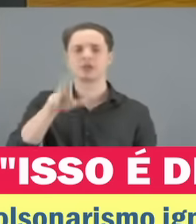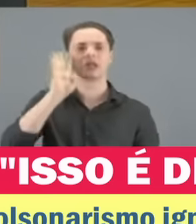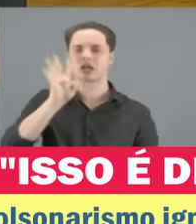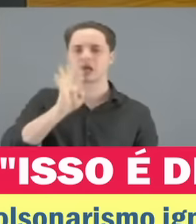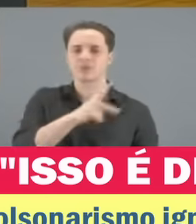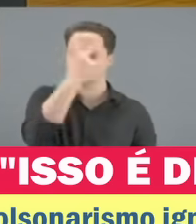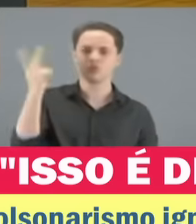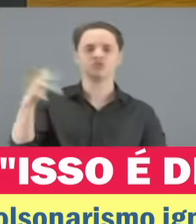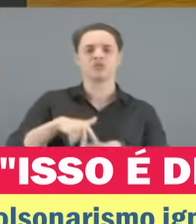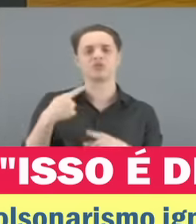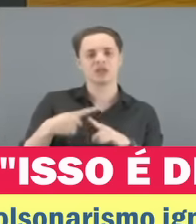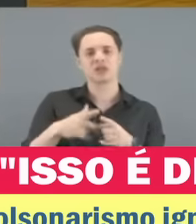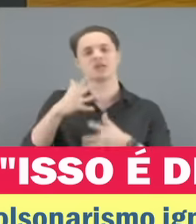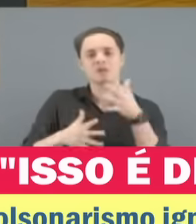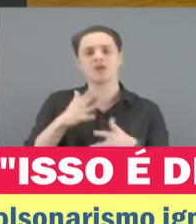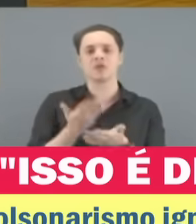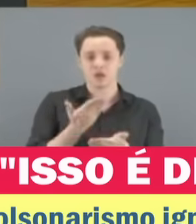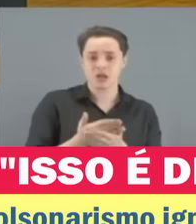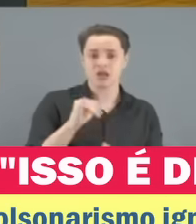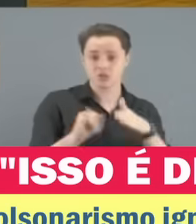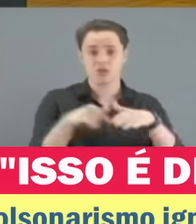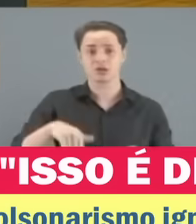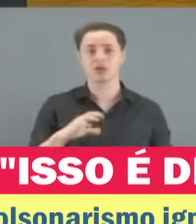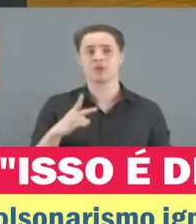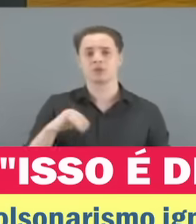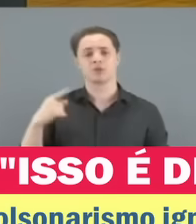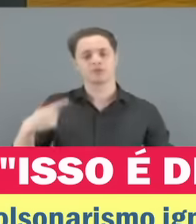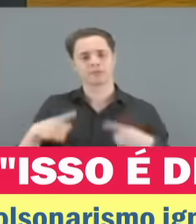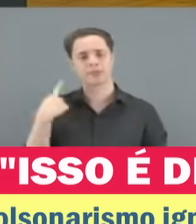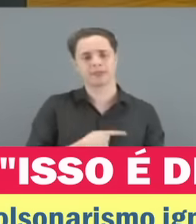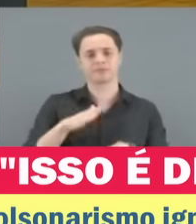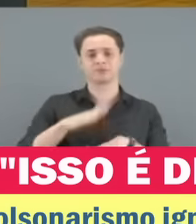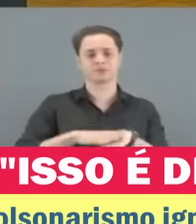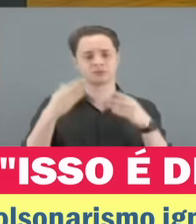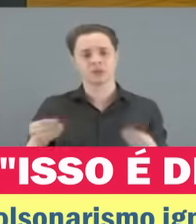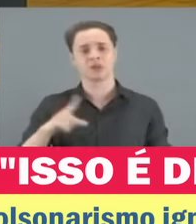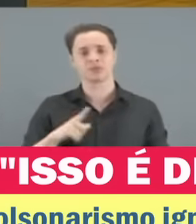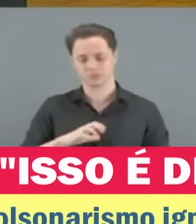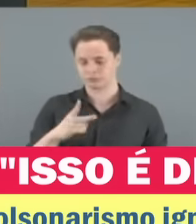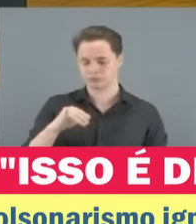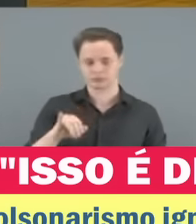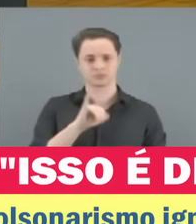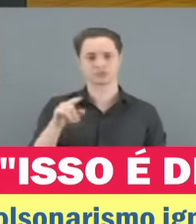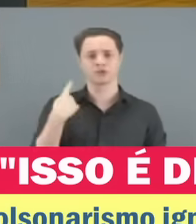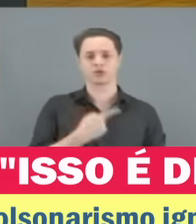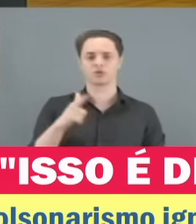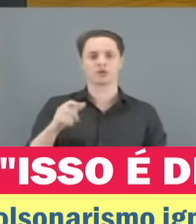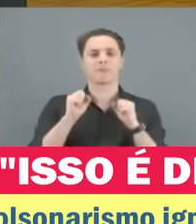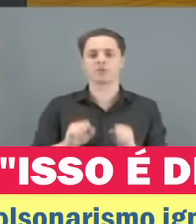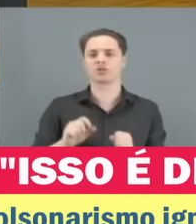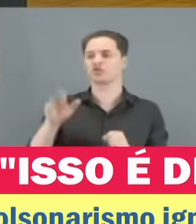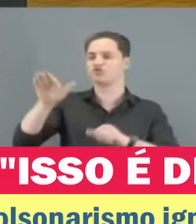da pessoa não vir aqui, porque isso acaba com o estudo da CPMI. Esse é o debate que nós estamos fazendo. Para que existência de CPMI se nós não temos o poder de